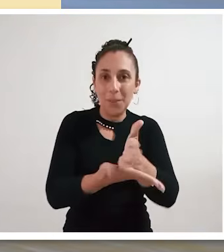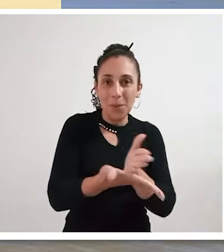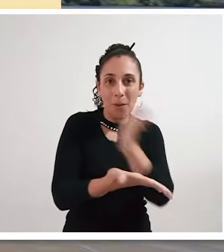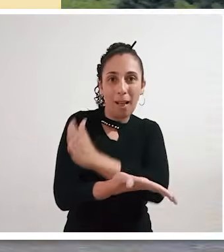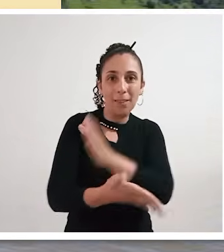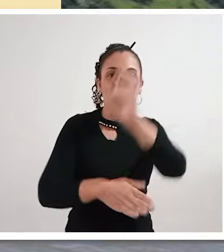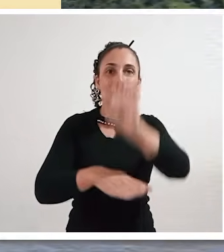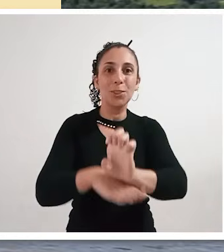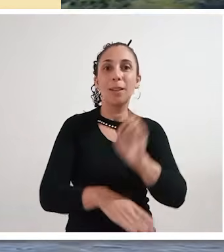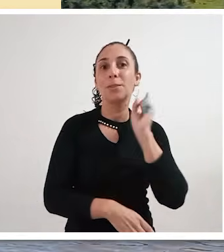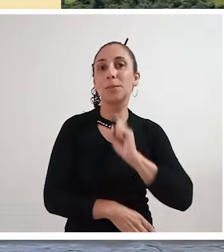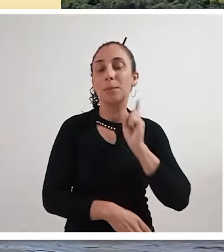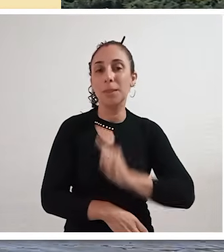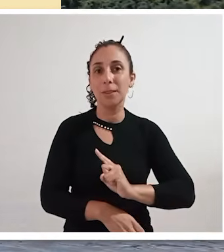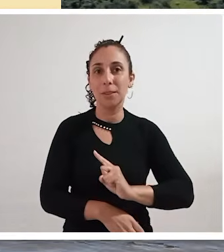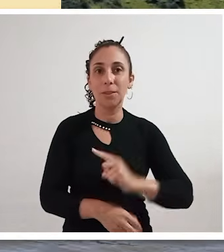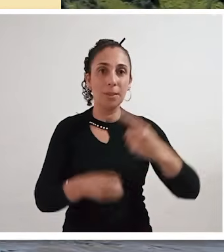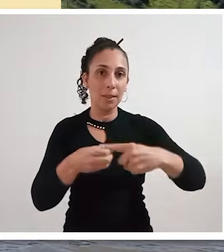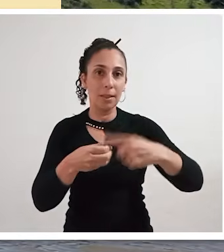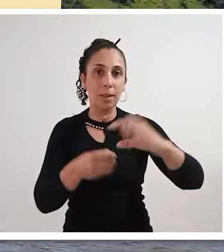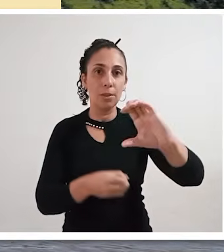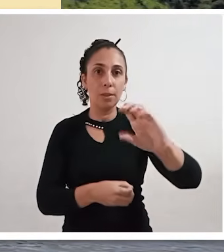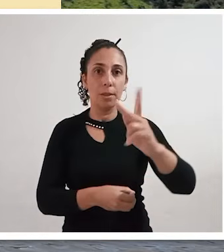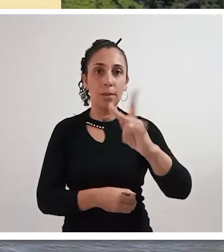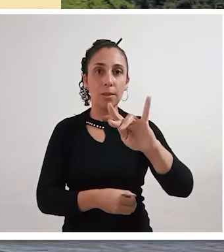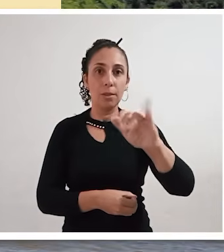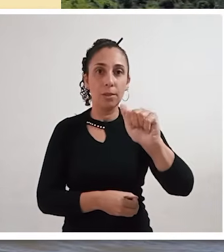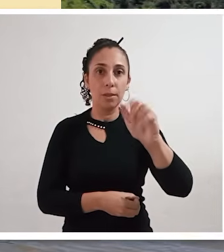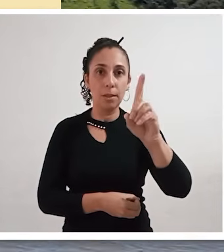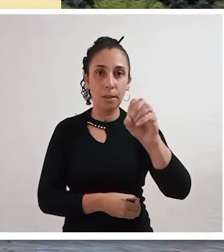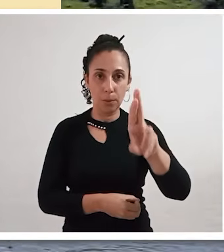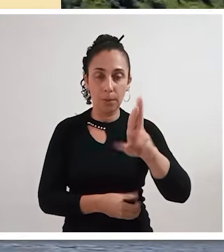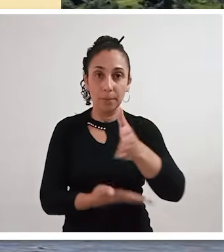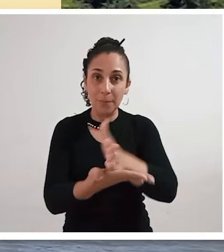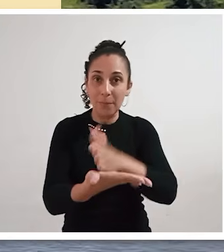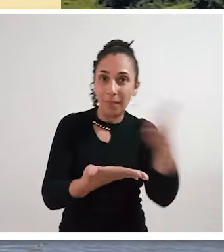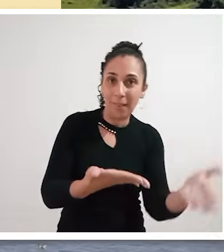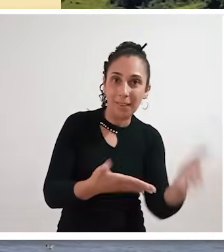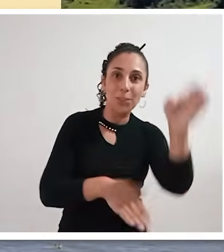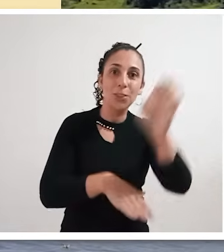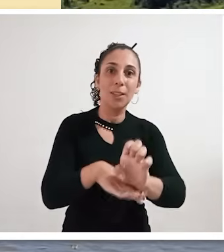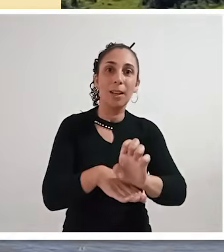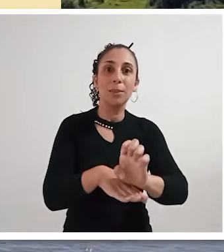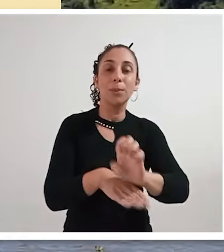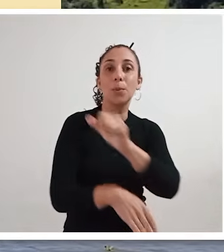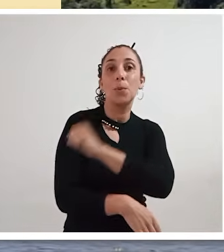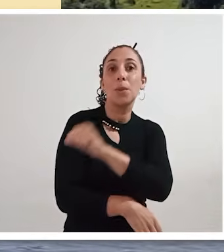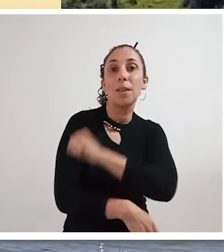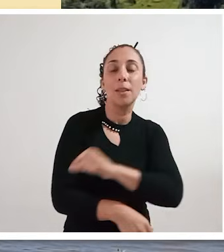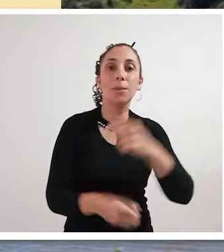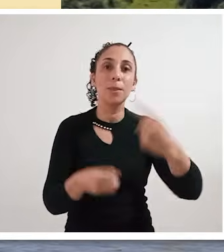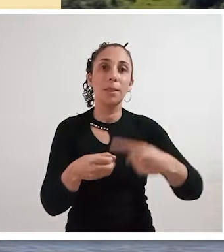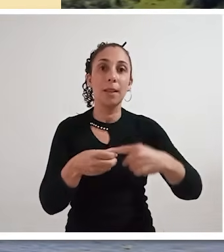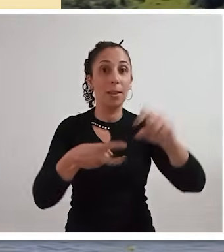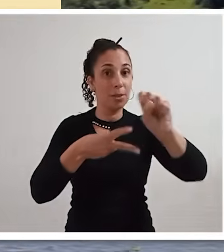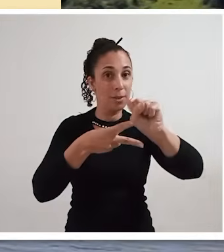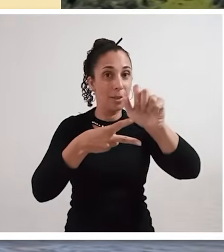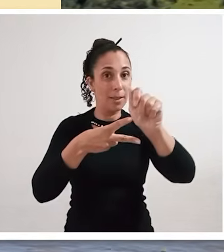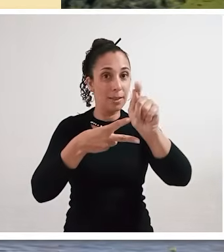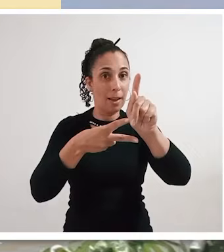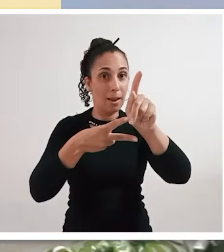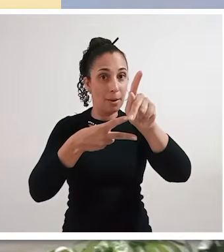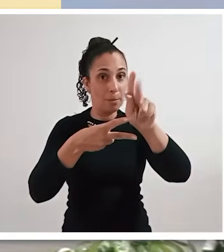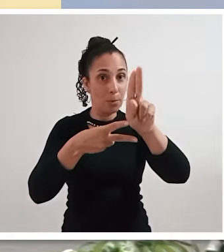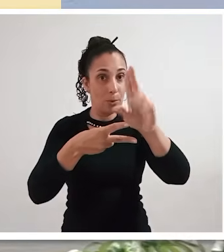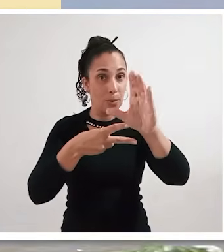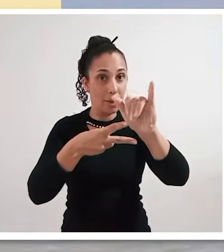lado de cá é estado de Minas Gerais, município de Chiador. E do lado de lá é estado do Rio de Janeiro, municípios de Sapucaia e